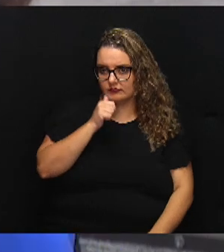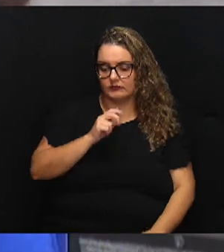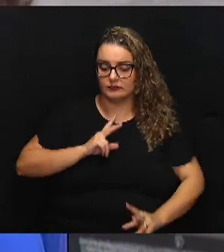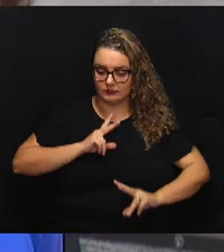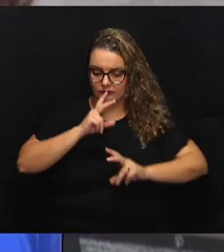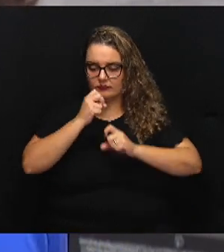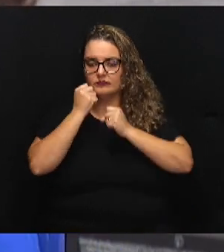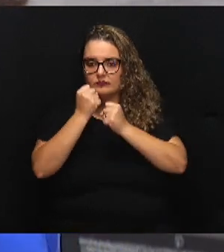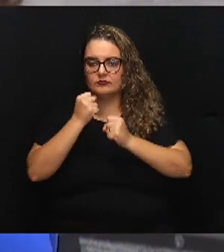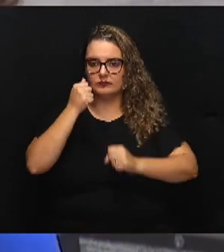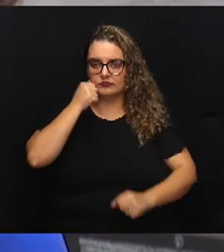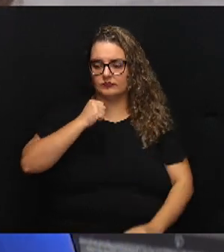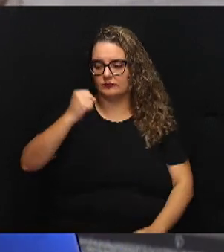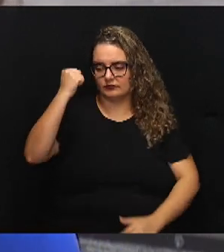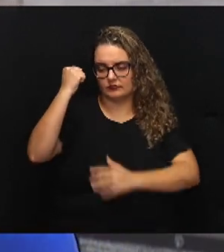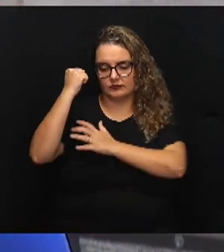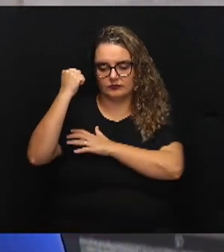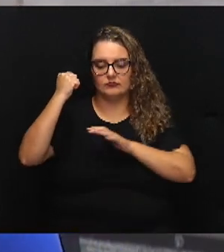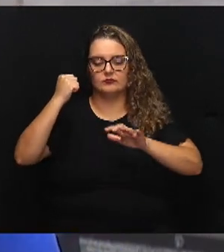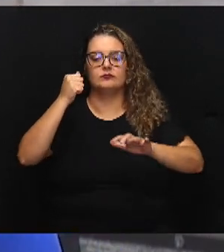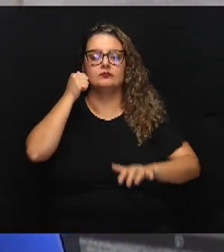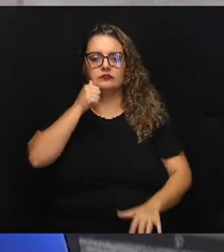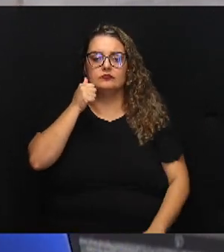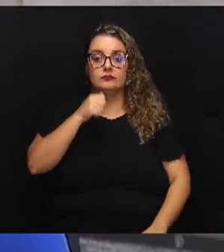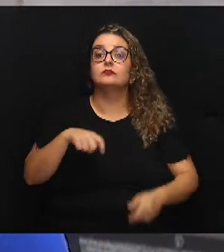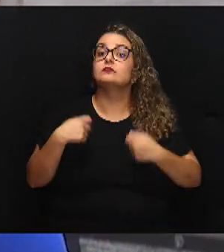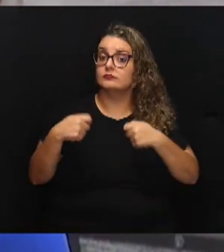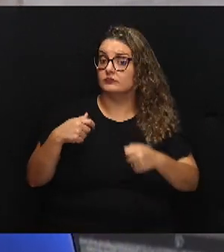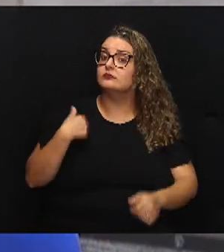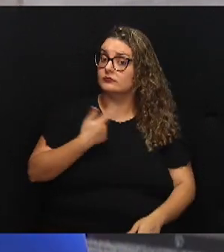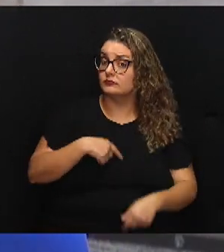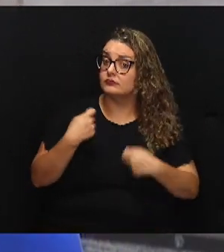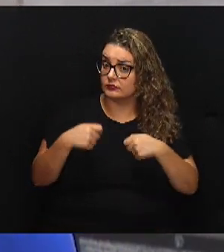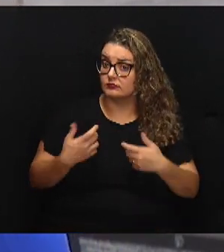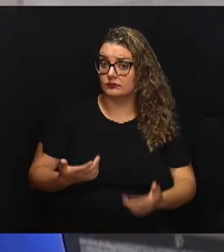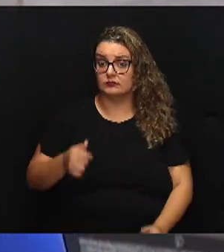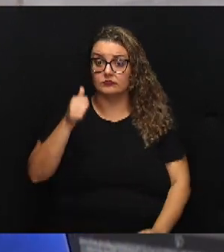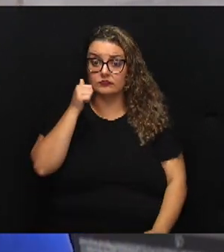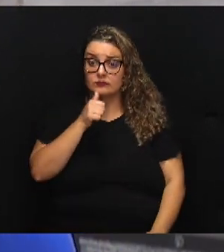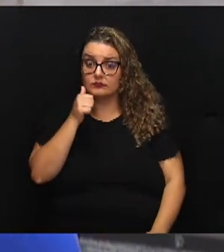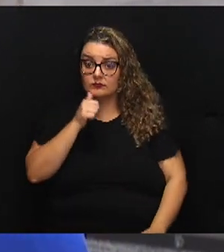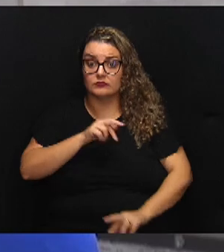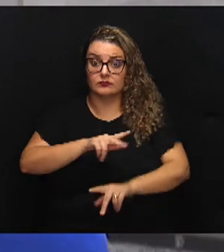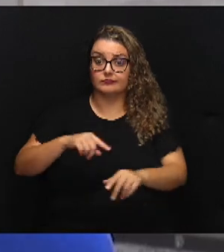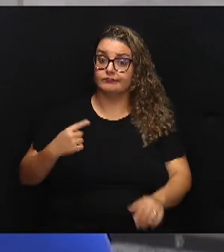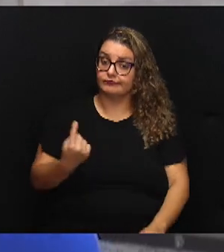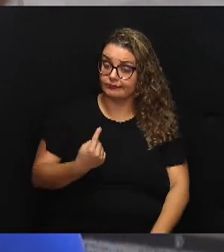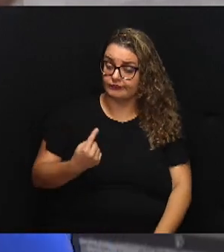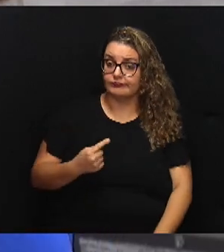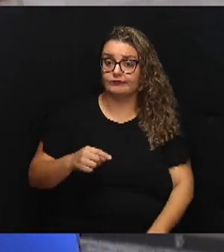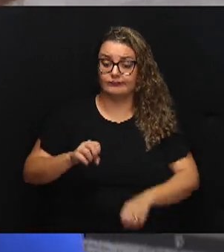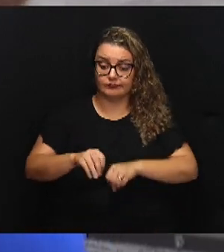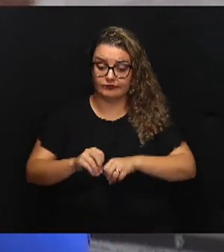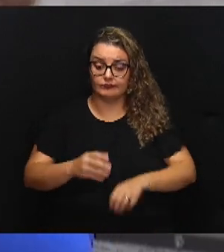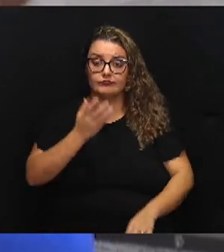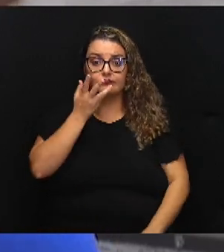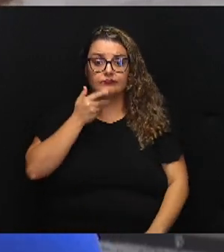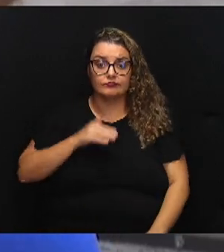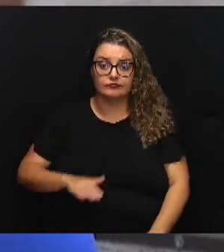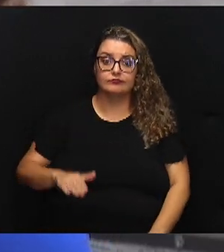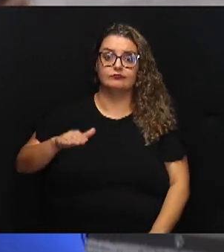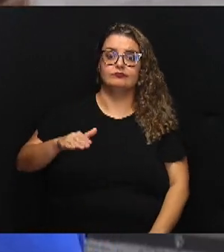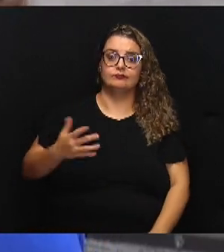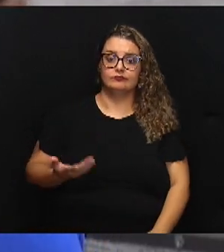fortalecer e empoderar mais ainda a mulher, porque ela precisa disso, nós precisamos disso. As mulheres, tem muitas mulheres sozinhas, criando os filhos sozinhas, elas precisam ter